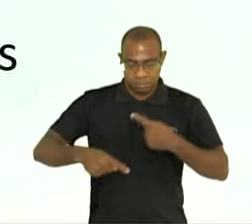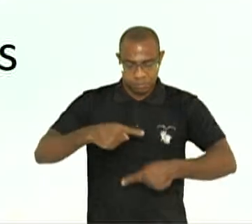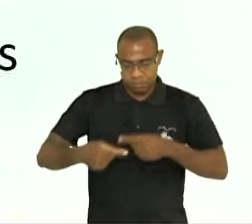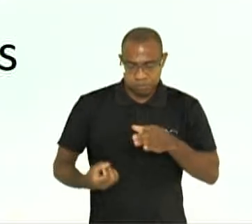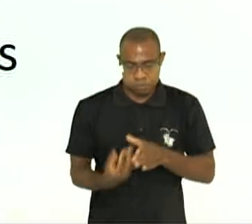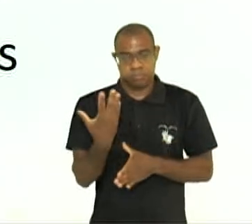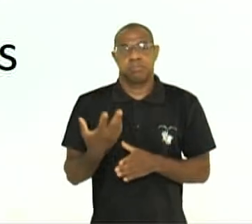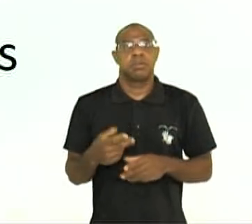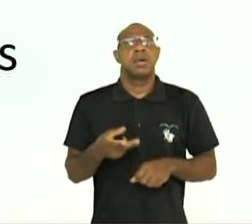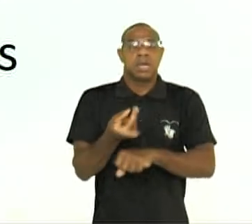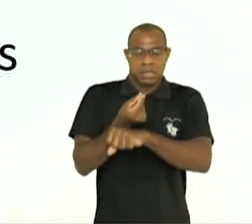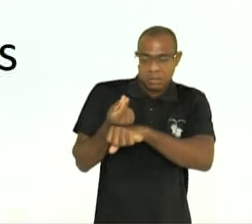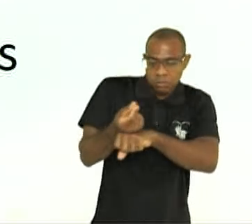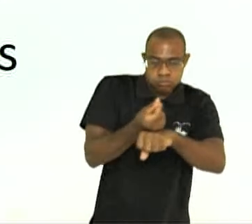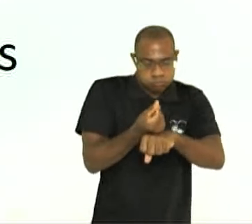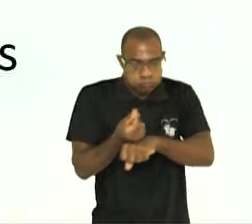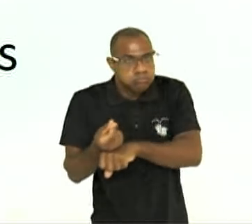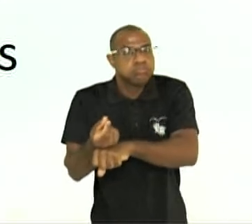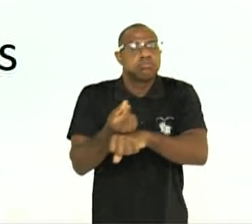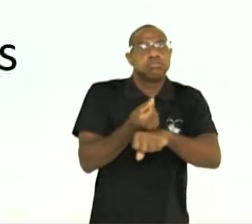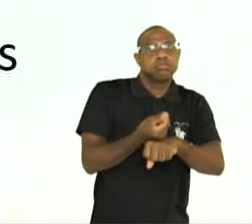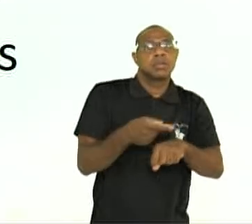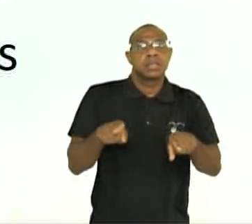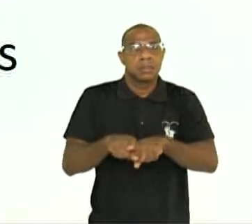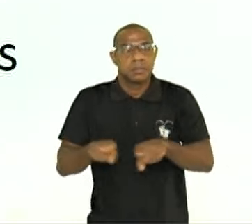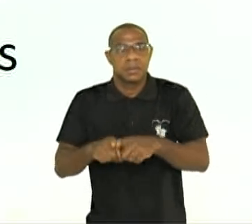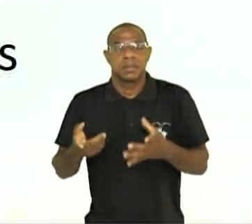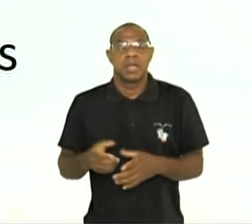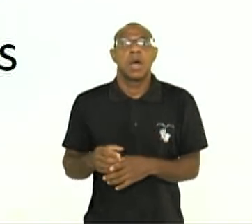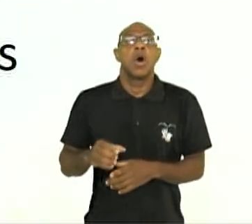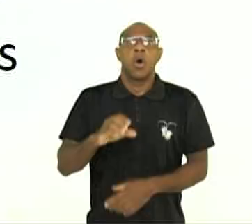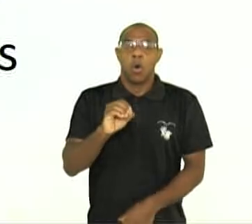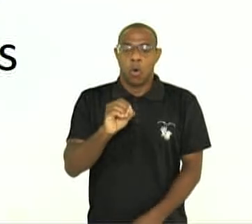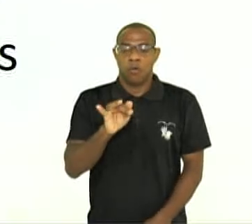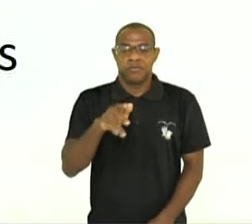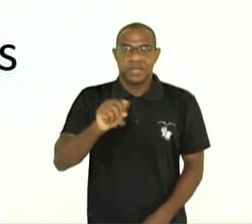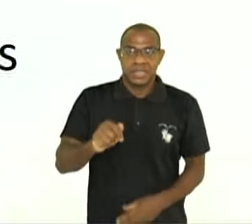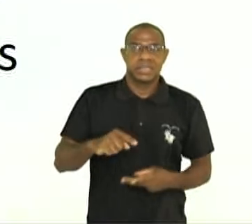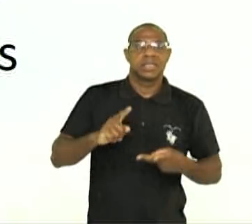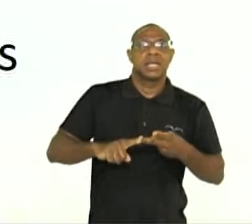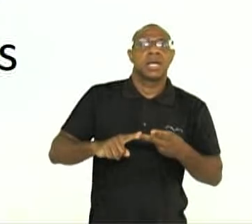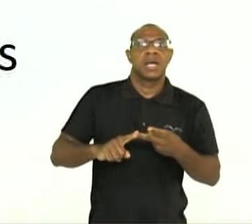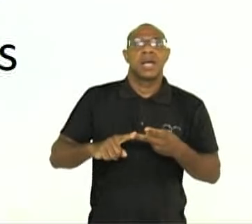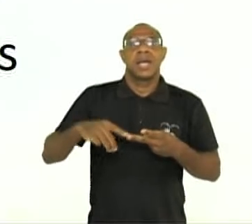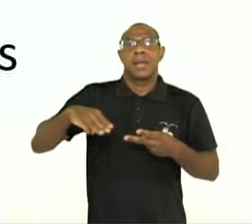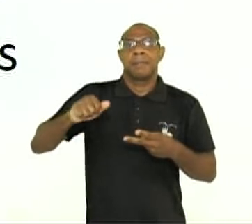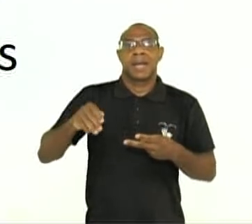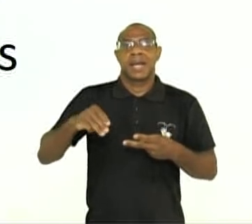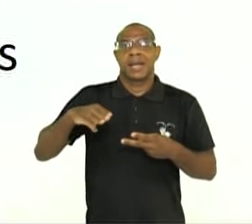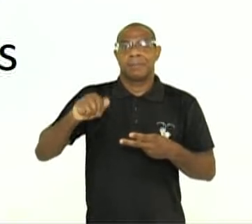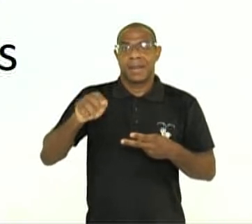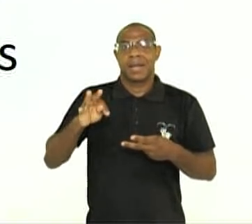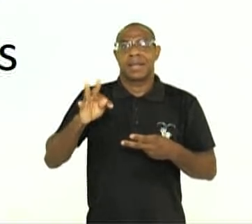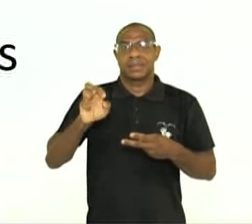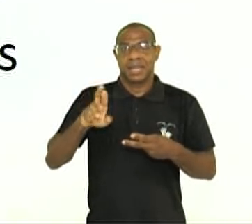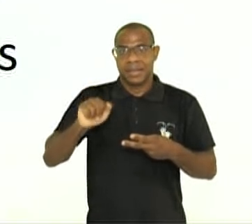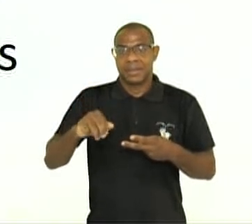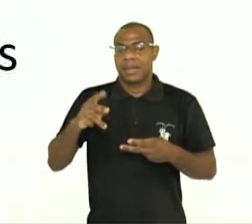do meio de produção. De novo, oficina, matérias-primas e ferramentas